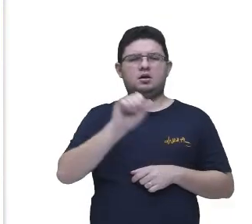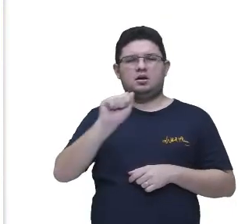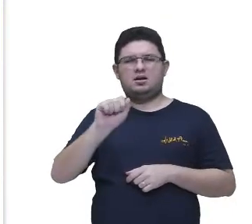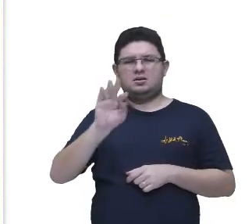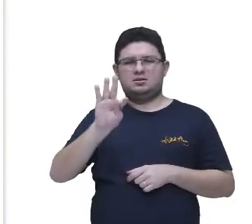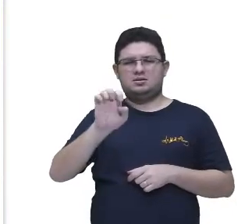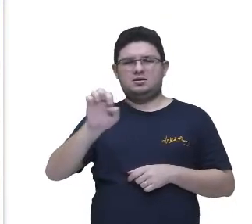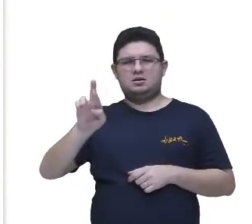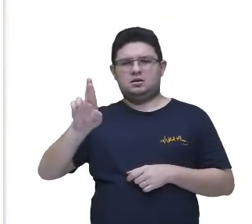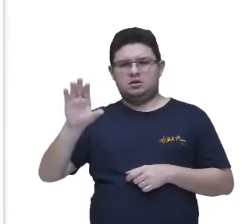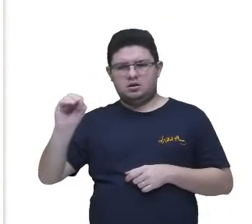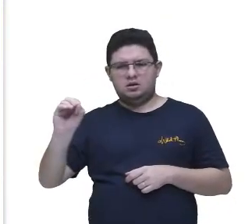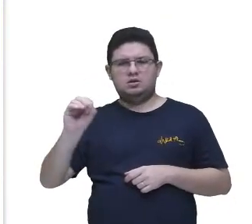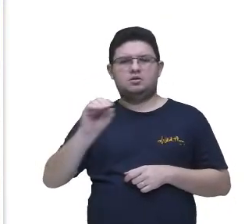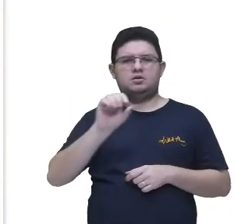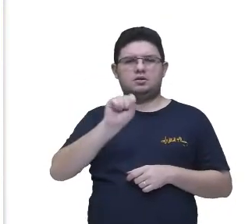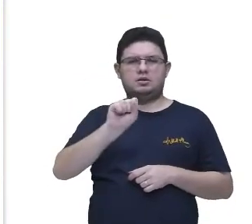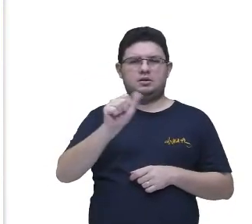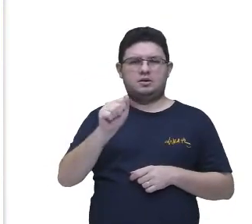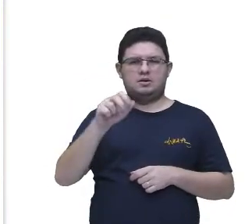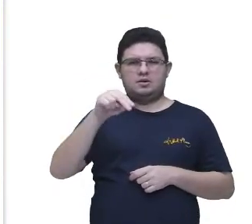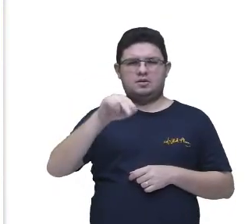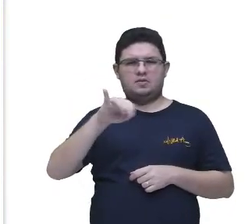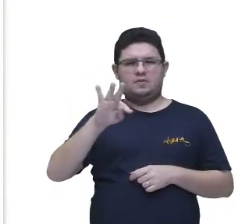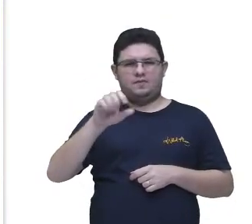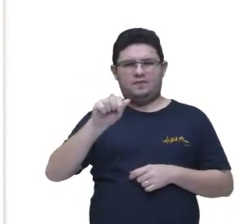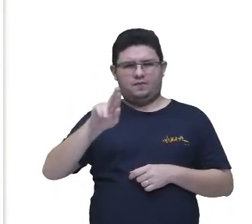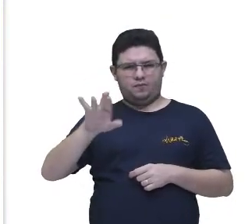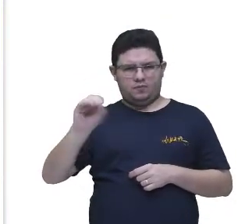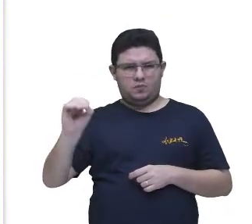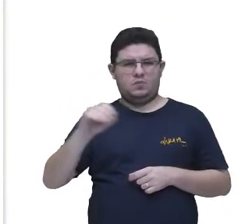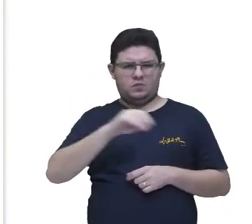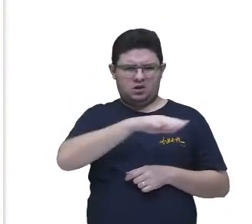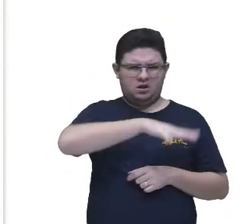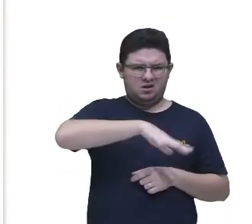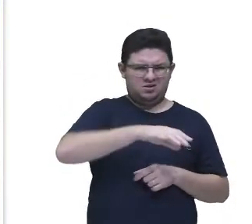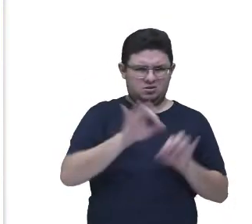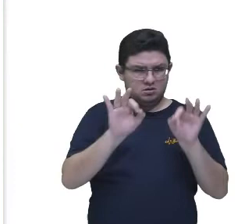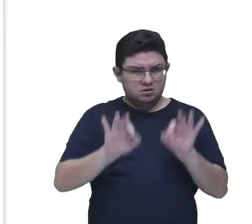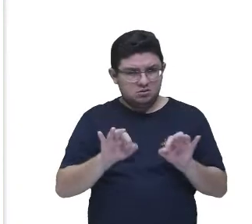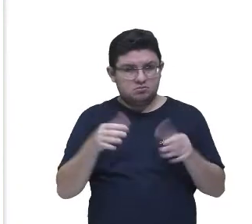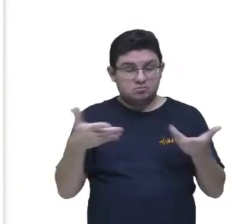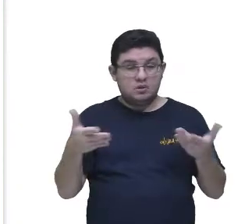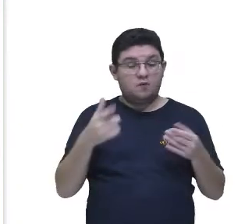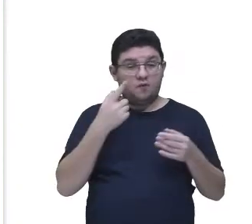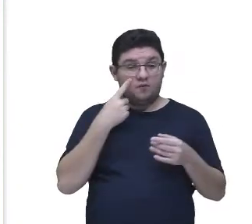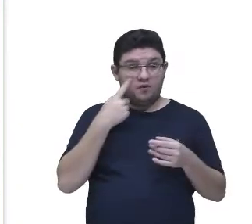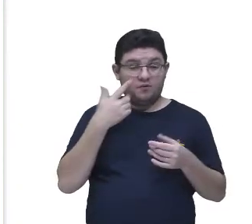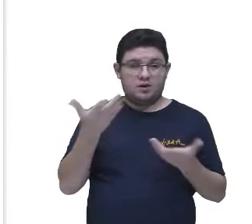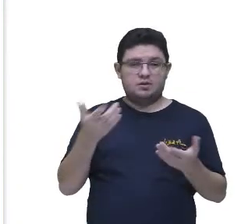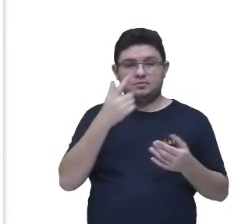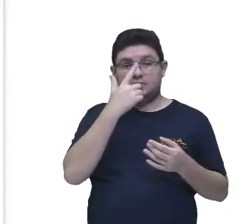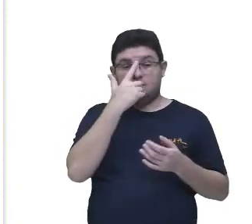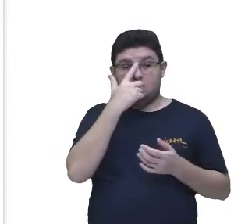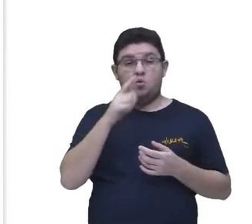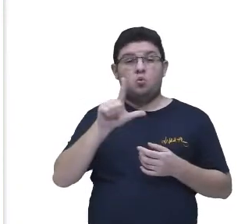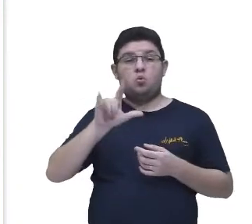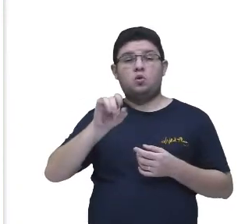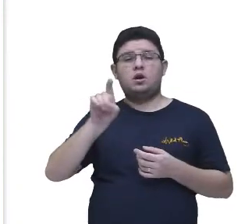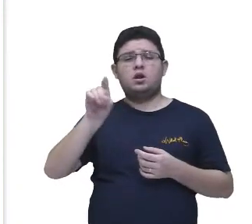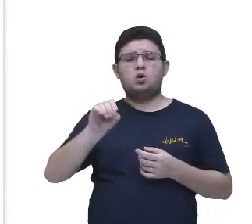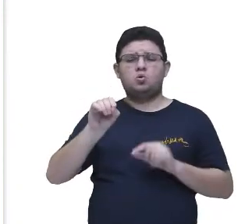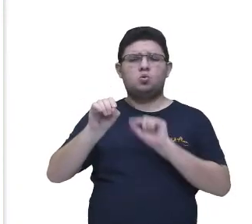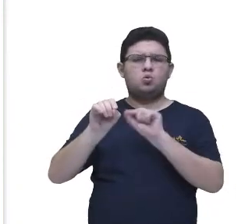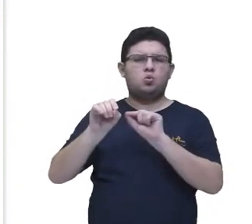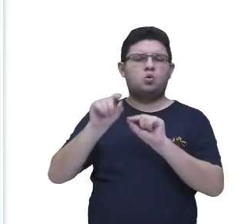os resíduos não poluindo o meio ambiente? Então, a gente vai verificar isso agora. Que o lixo nada mais é, né, para a gente saber o que é o lixo,